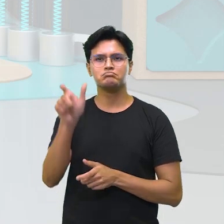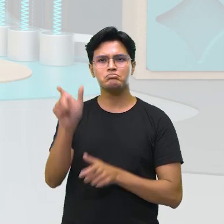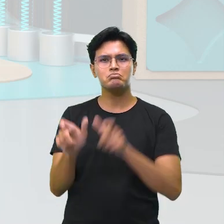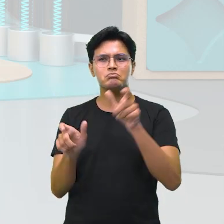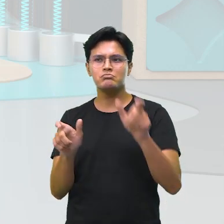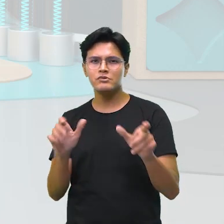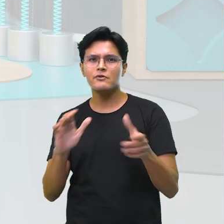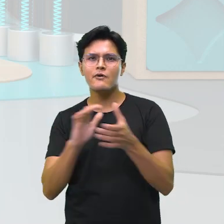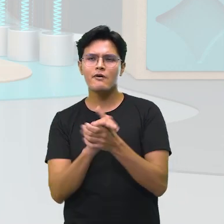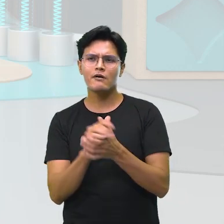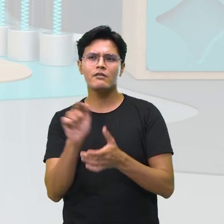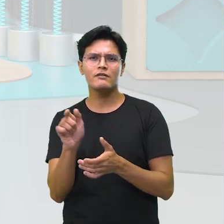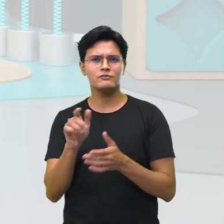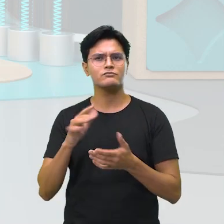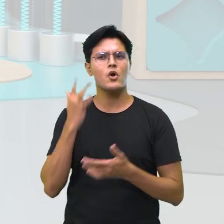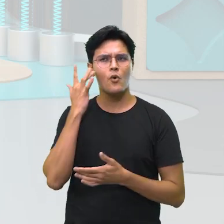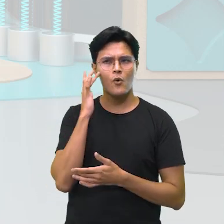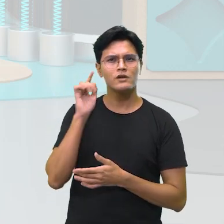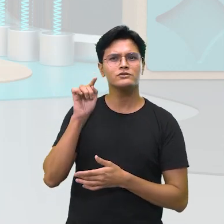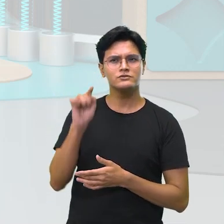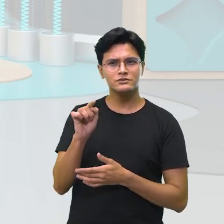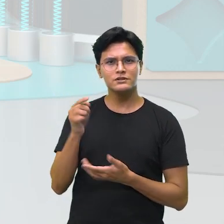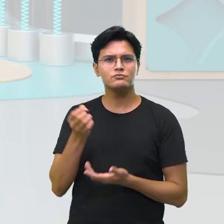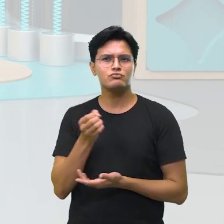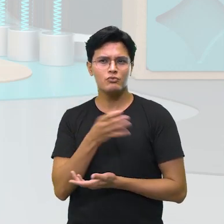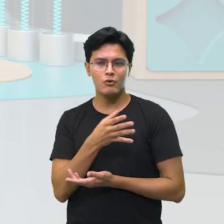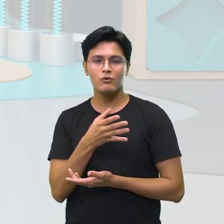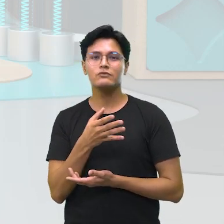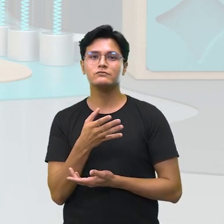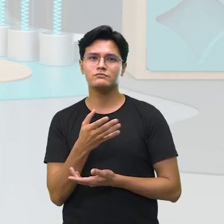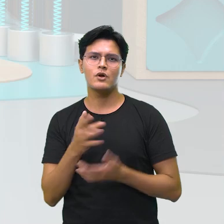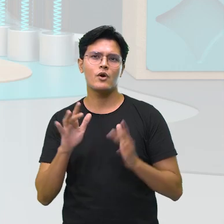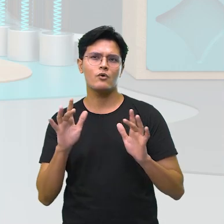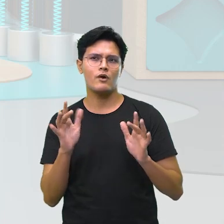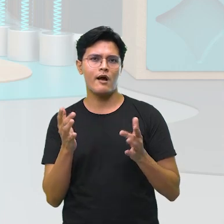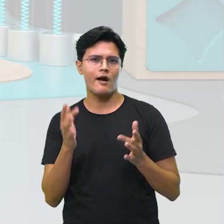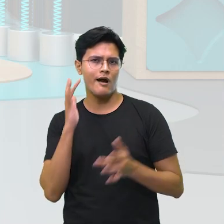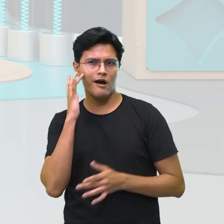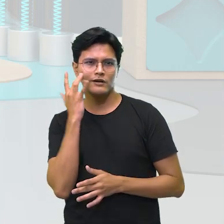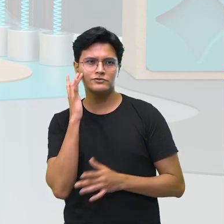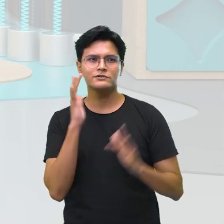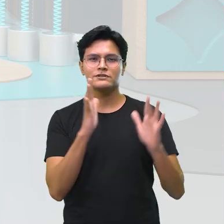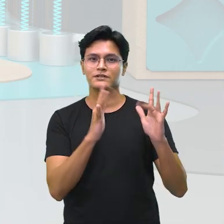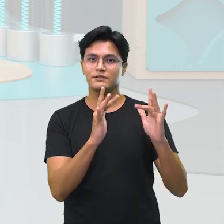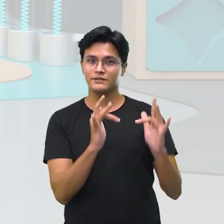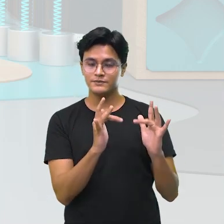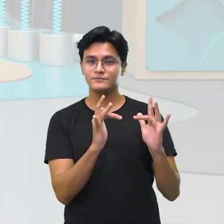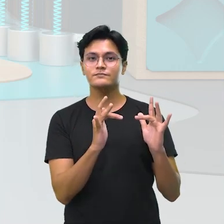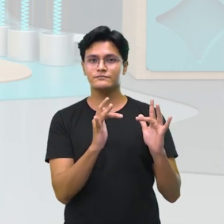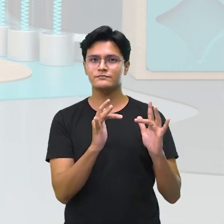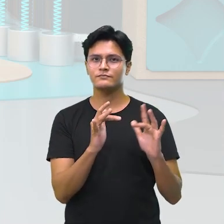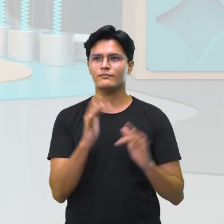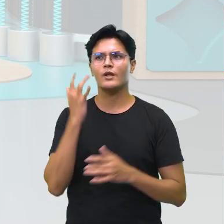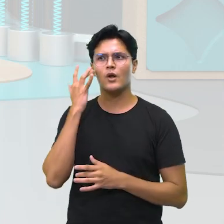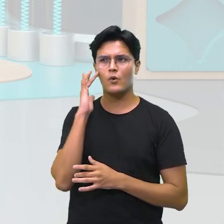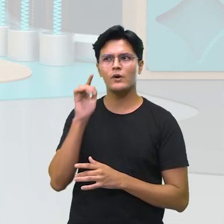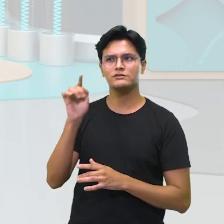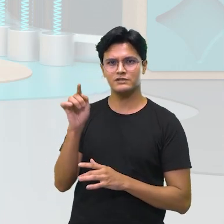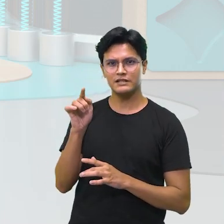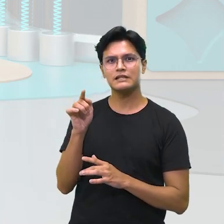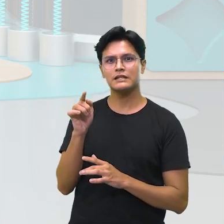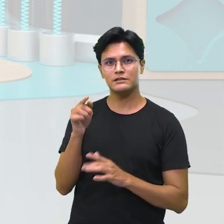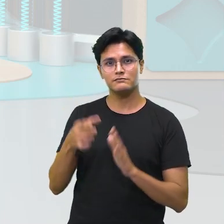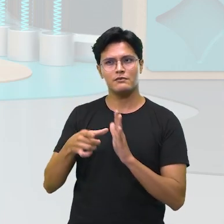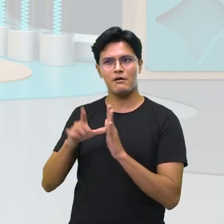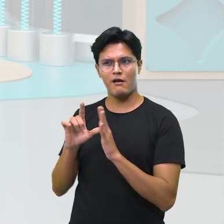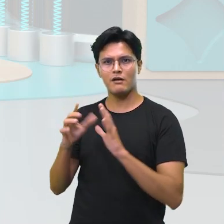ali é recente, aquele casal ali é de namorados, e eu acho que aqueles ali estão brigados, a